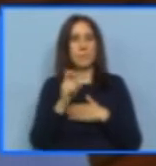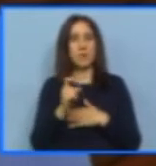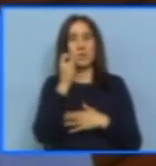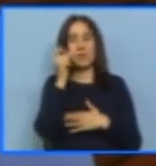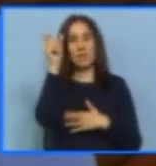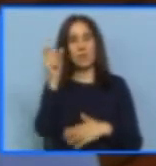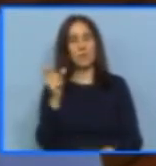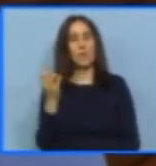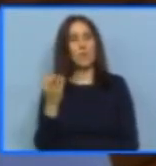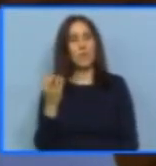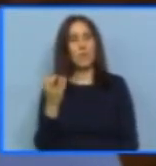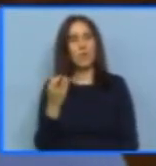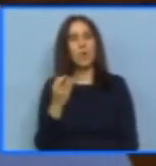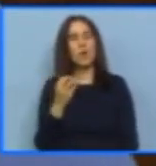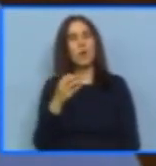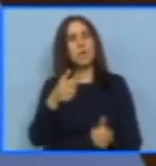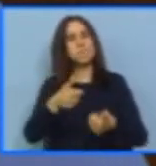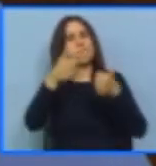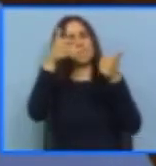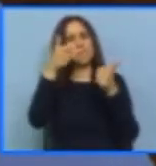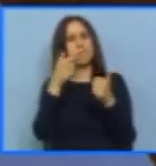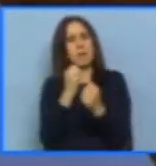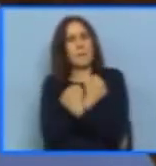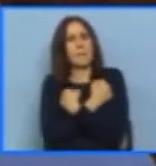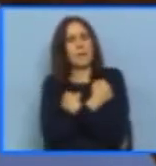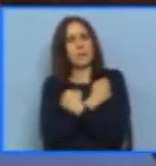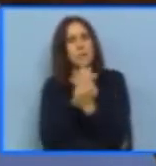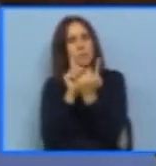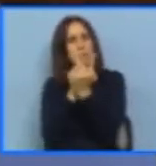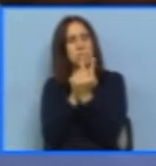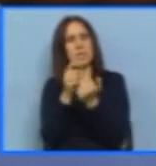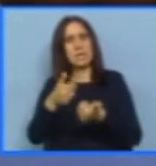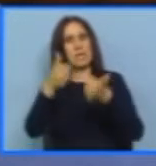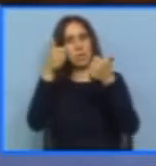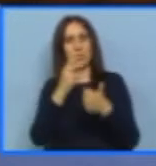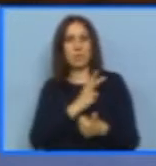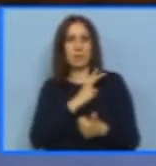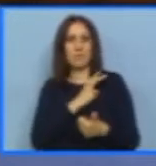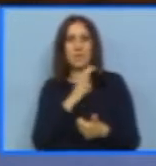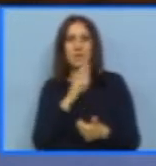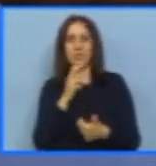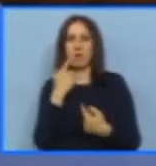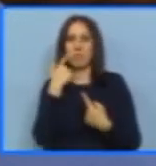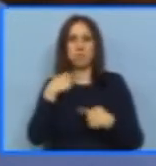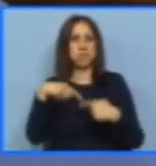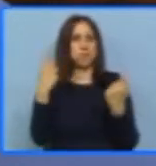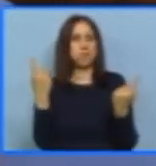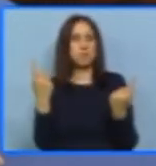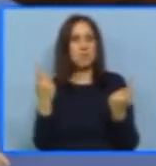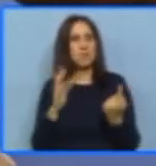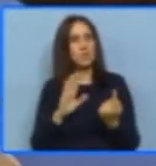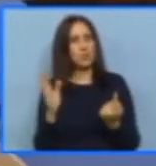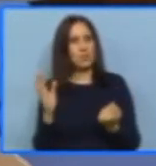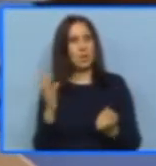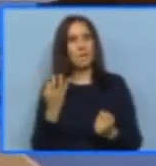deu ao grande imã, o reitor dessa universidade, já é um ícone, podemos dizer assim, esse que já o